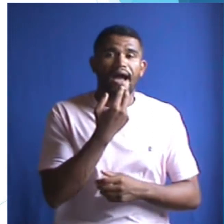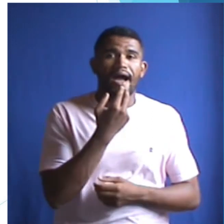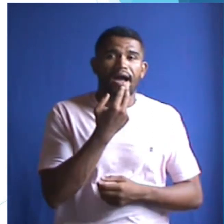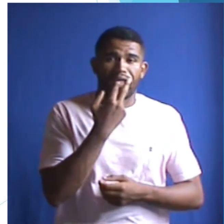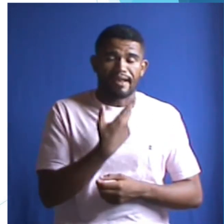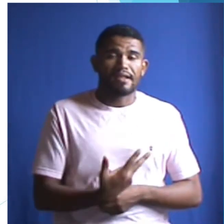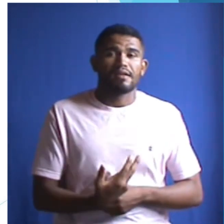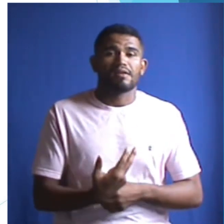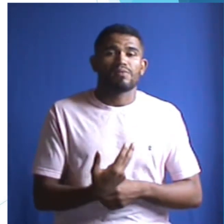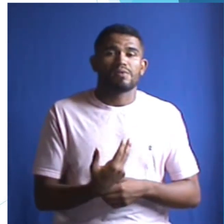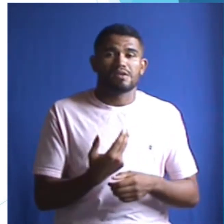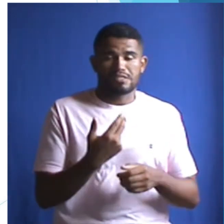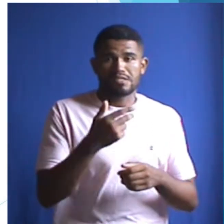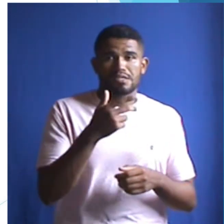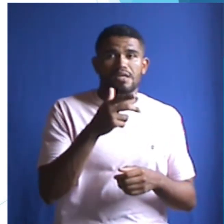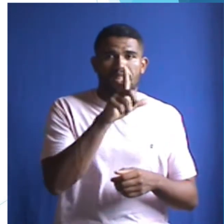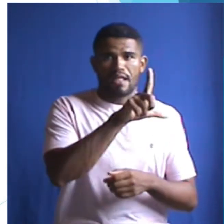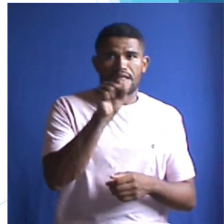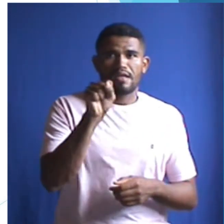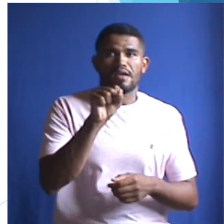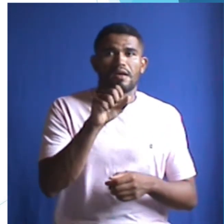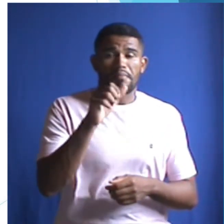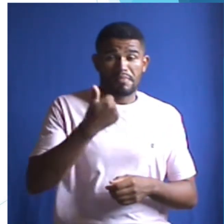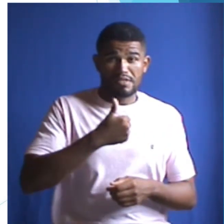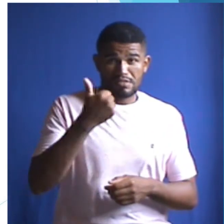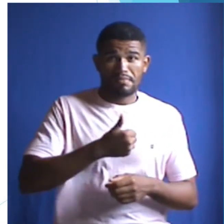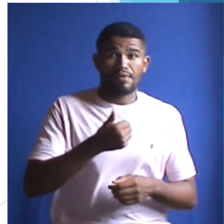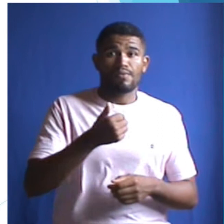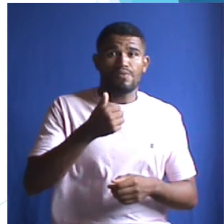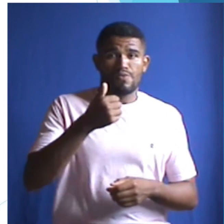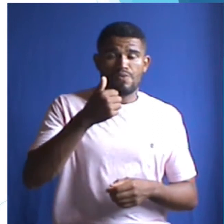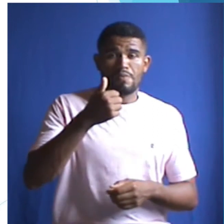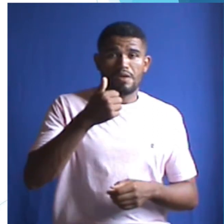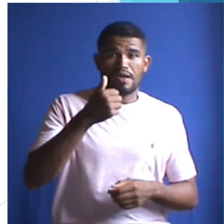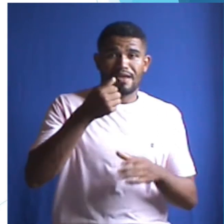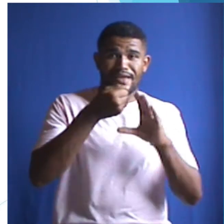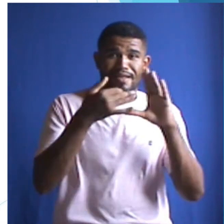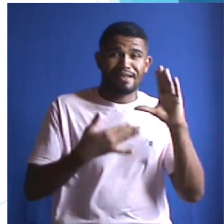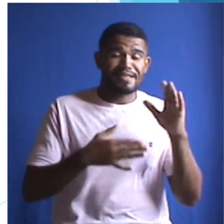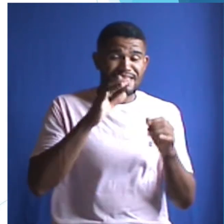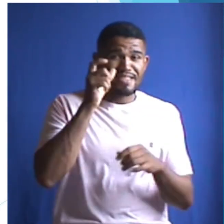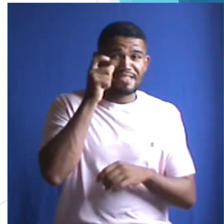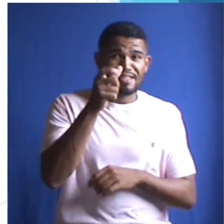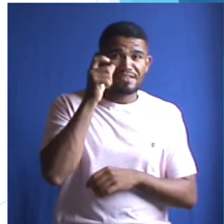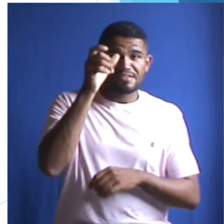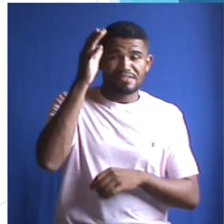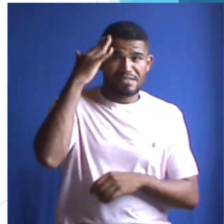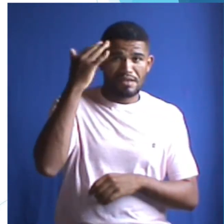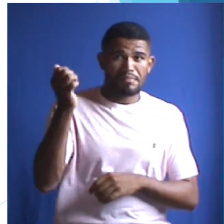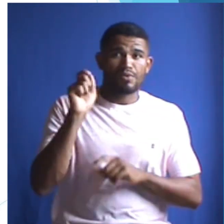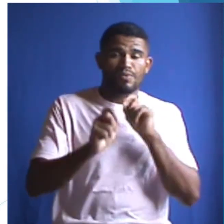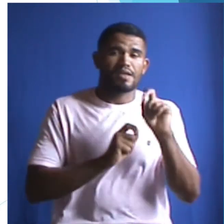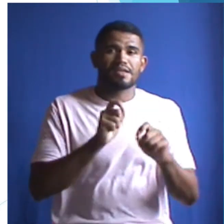A língua de sinais, ela tem a primeira característica da língua de sinais bem interessante de ser evidenciada é